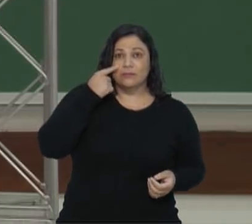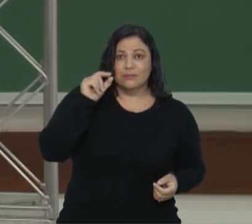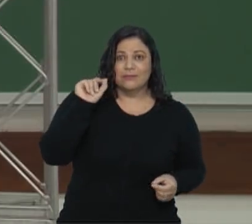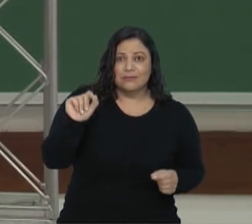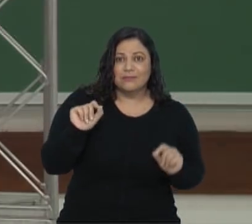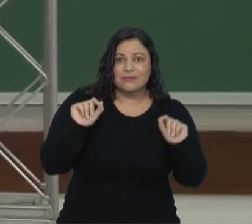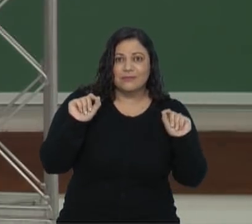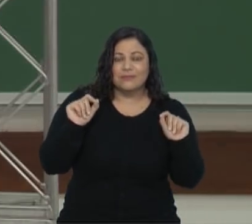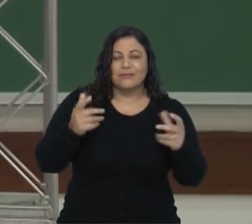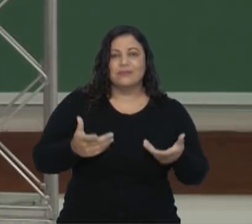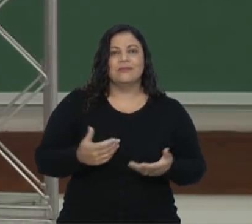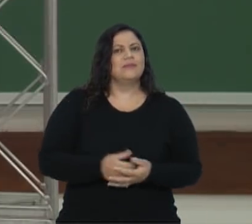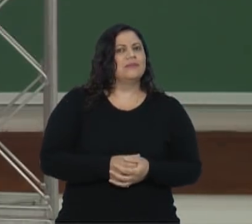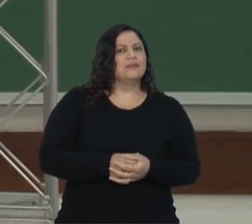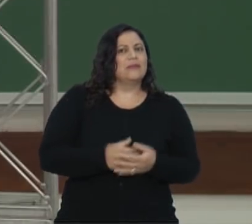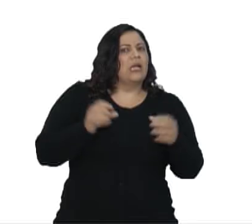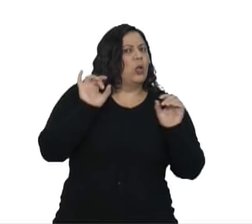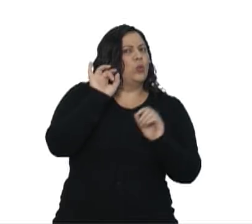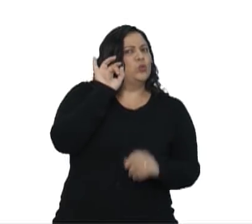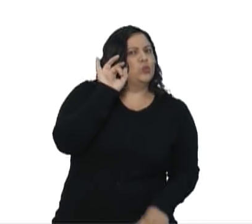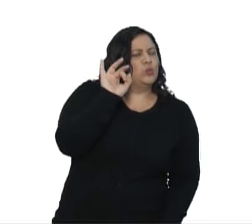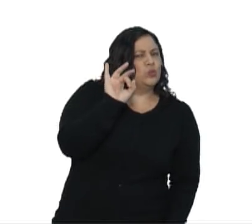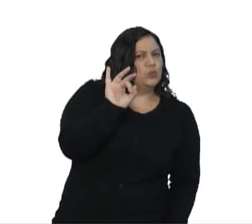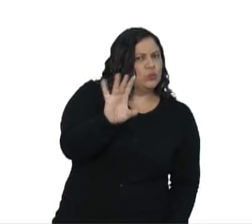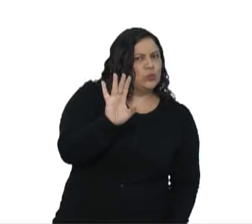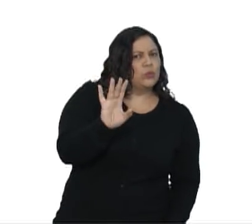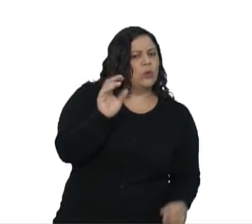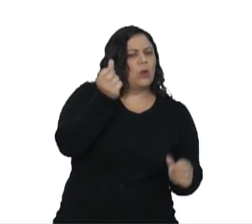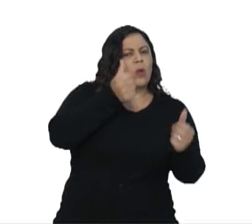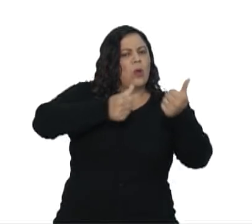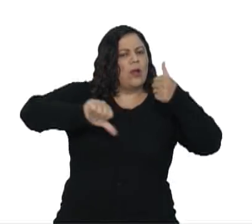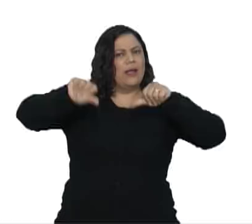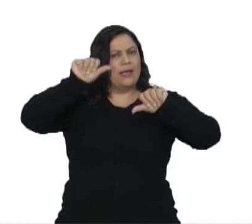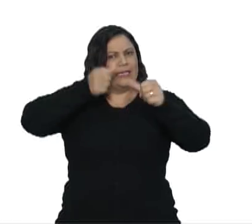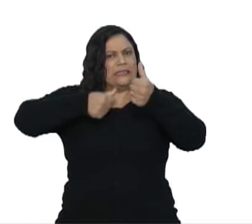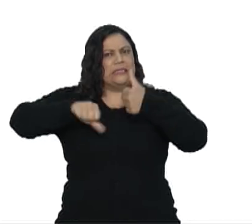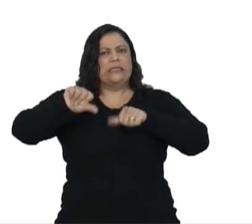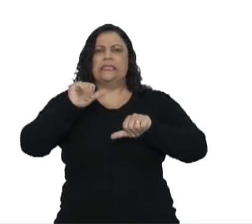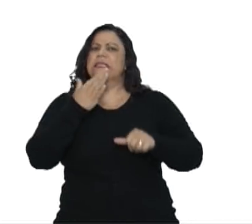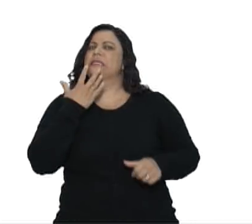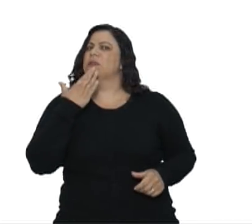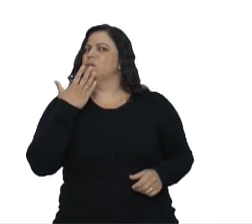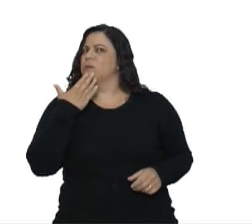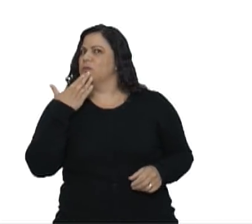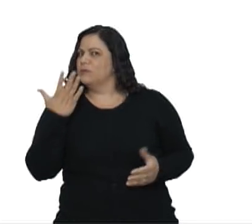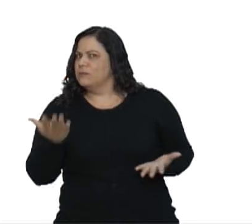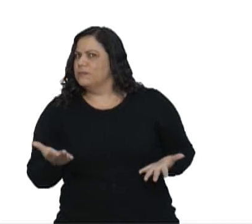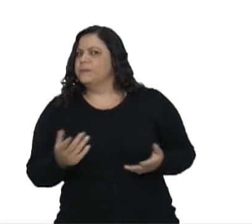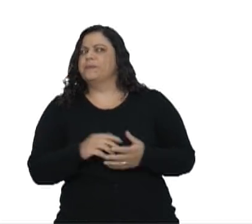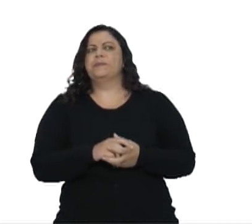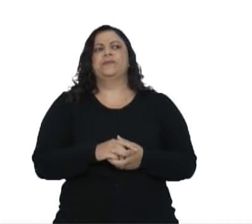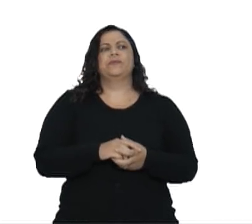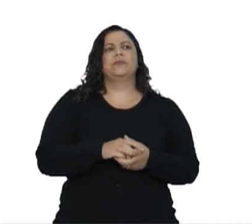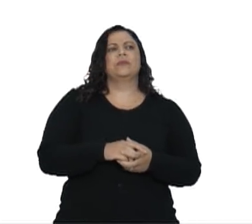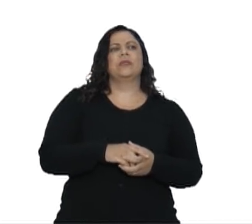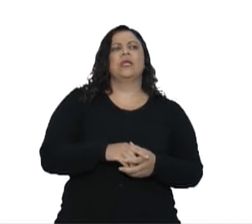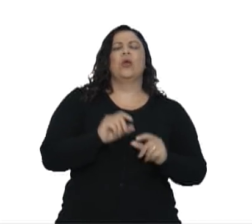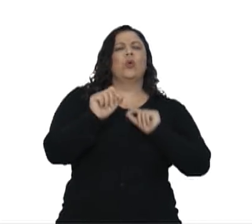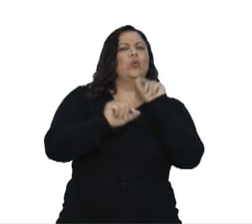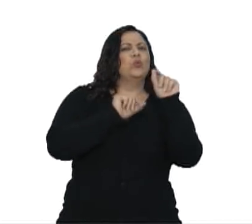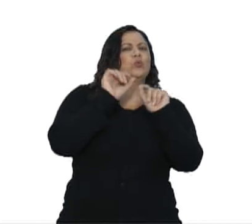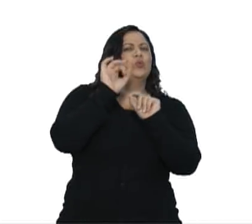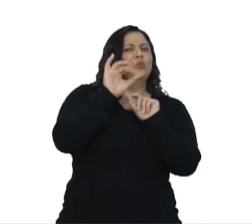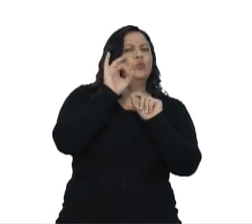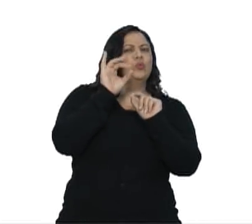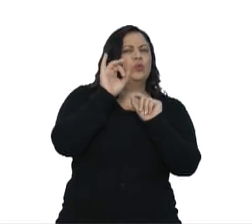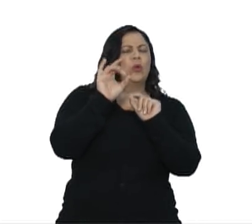Então, será que somente nas reações químicas muda-se a cor? Será que só nas reações químicas muda o estado